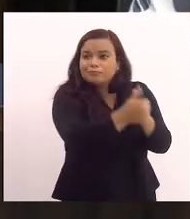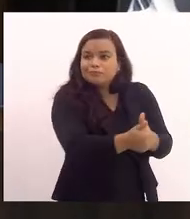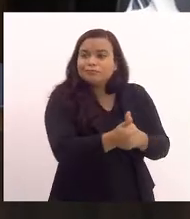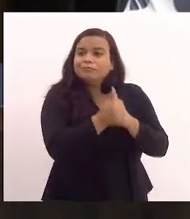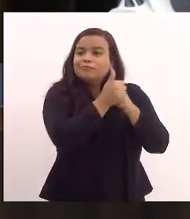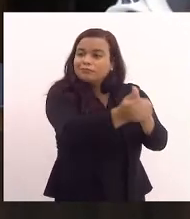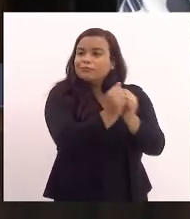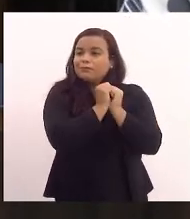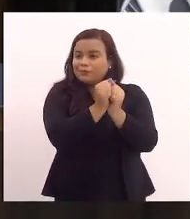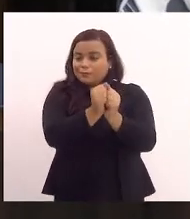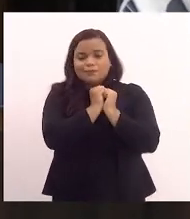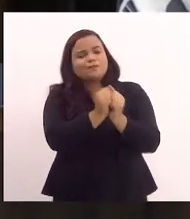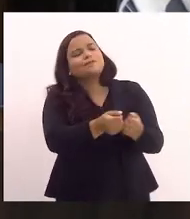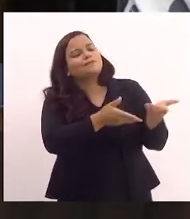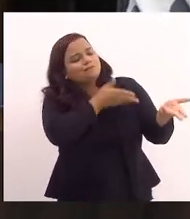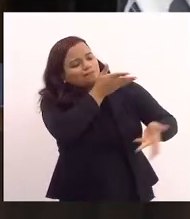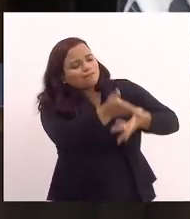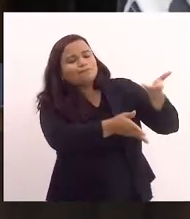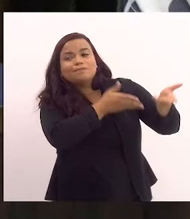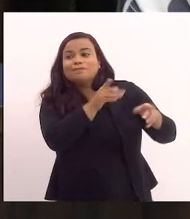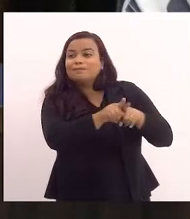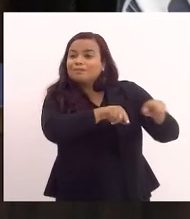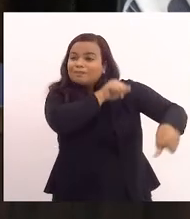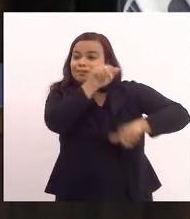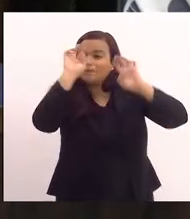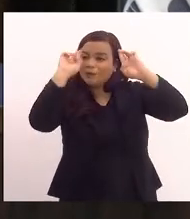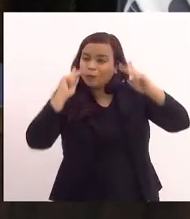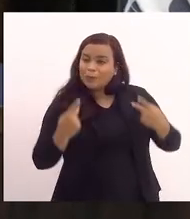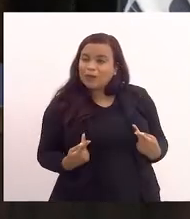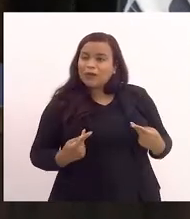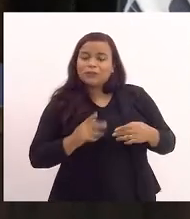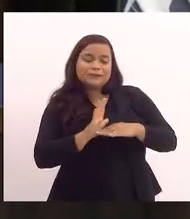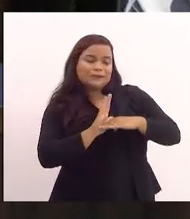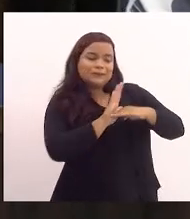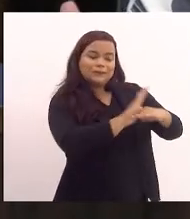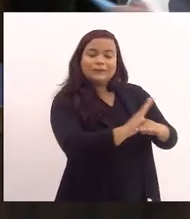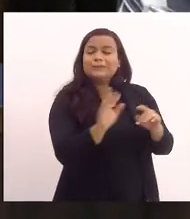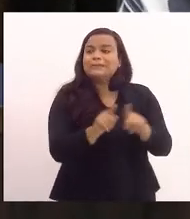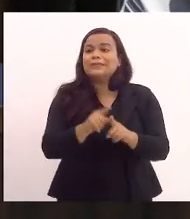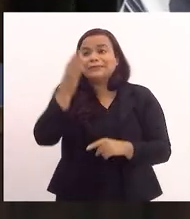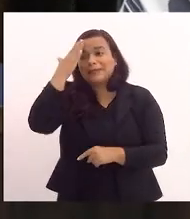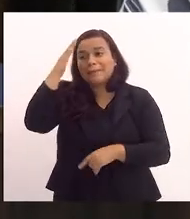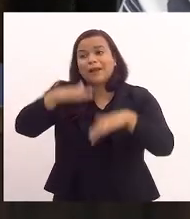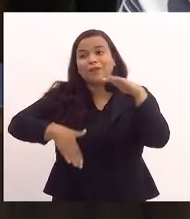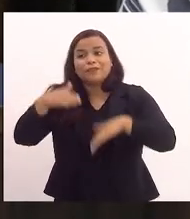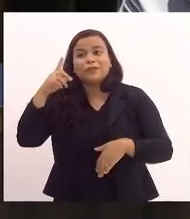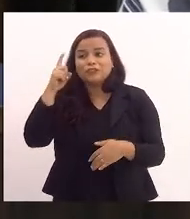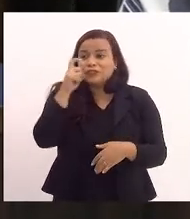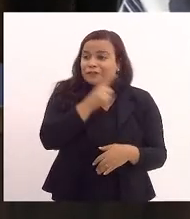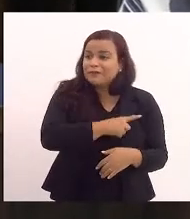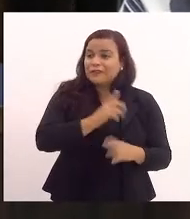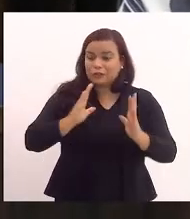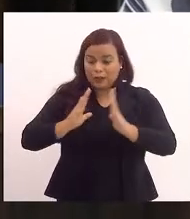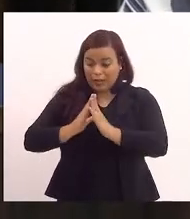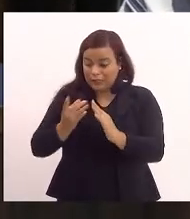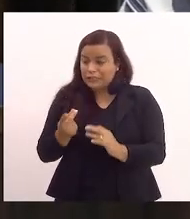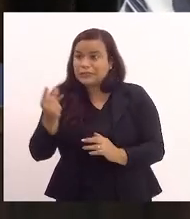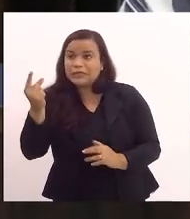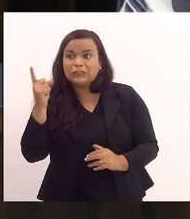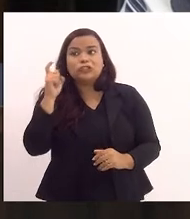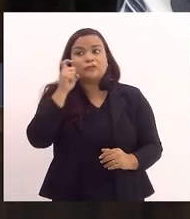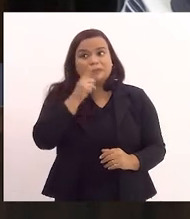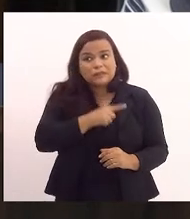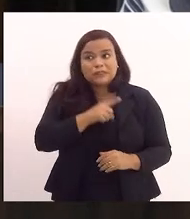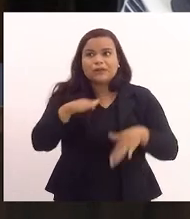constante. E humanizá-los é também entender que, às vezes, é muito difícil sair de casa. Às vezes,